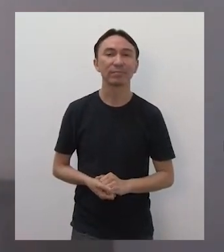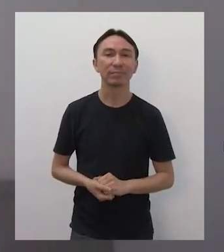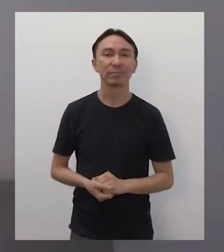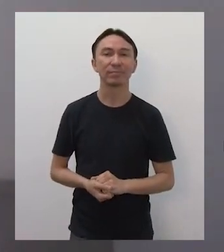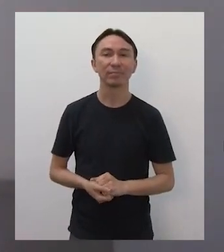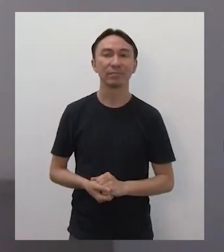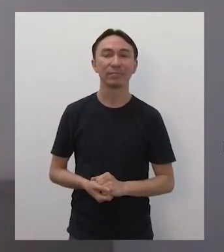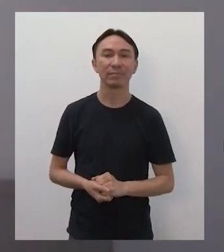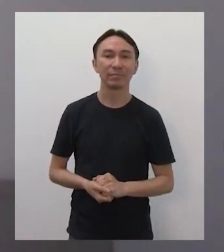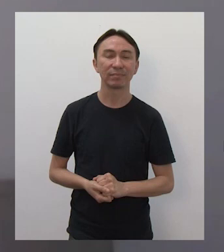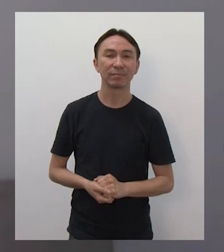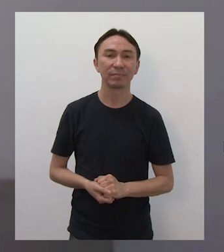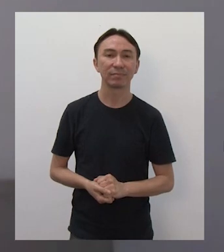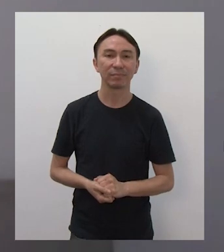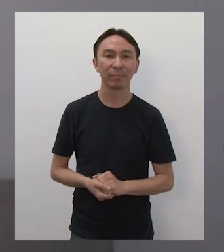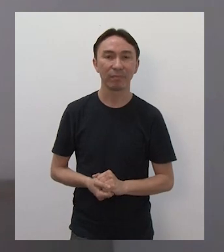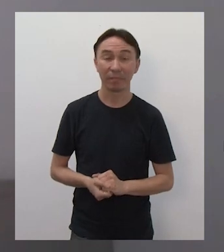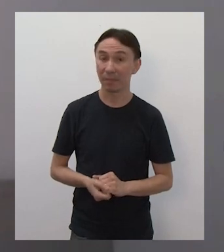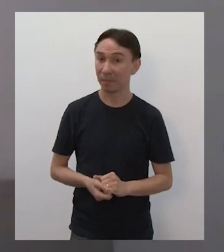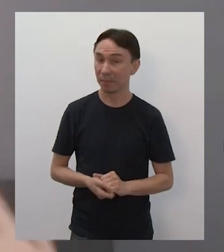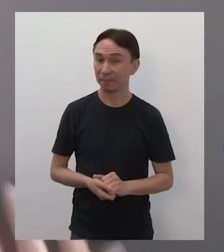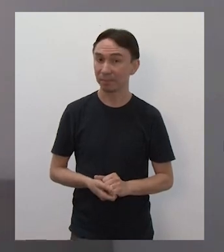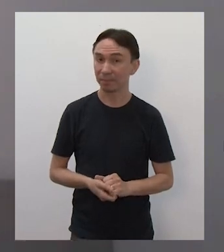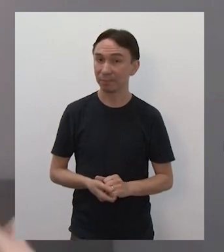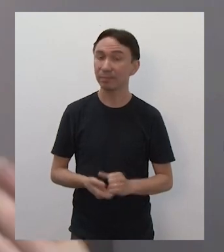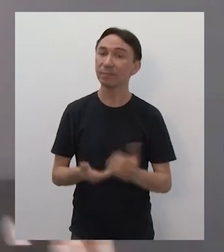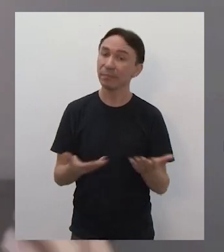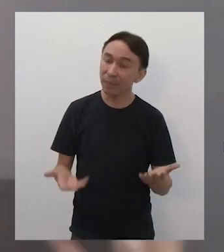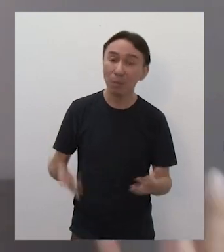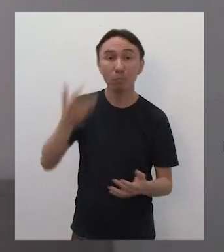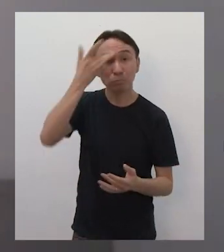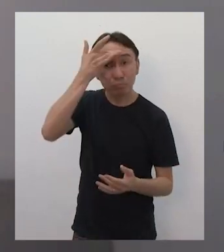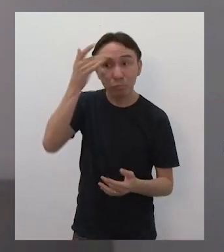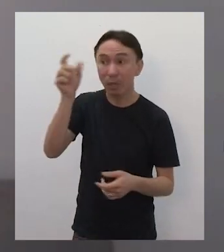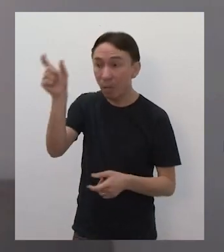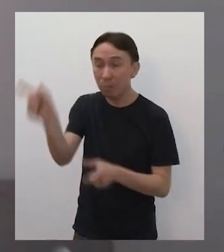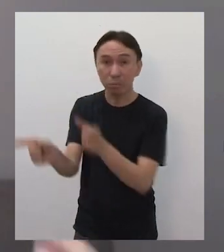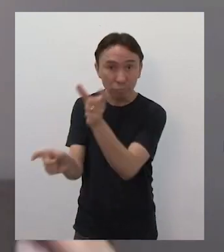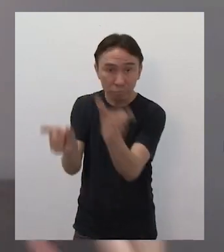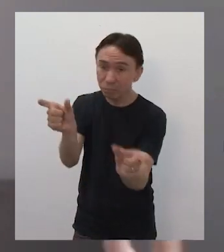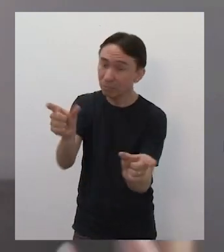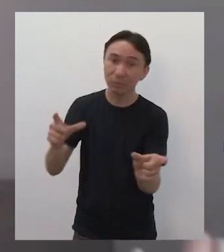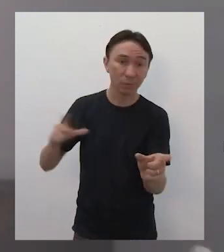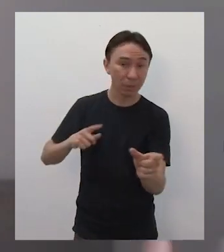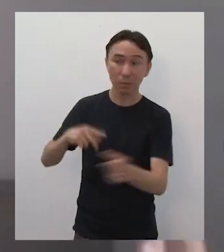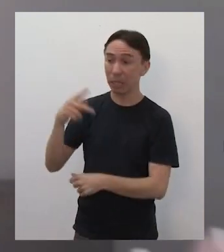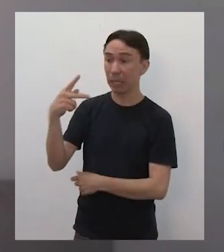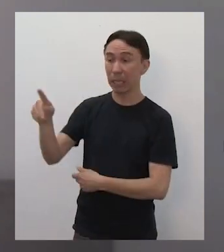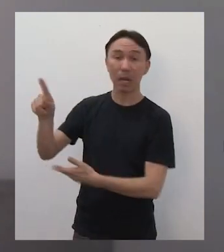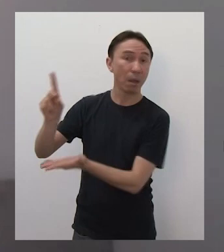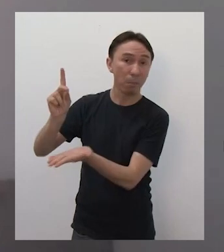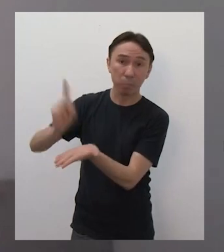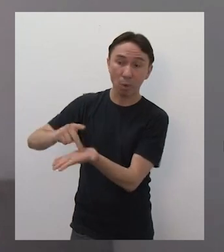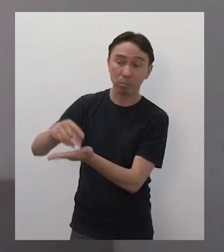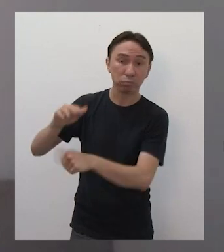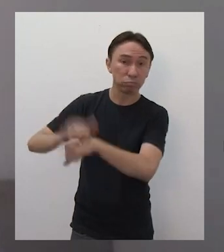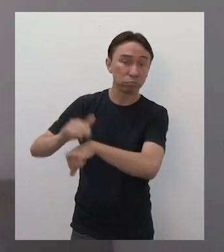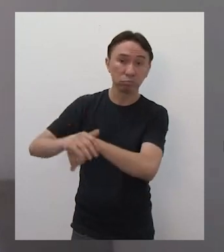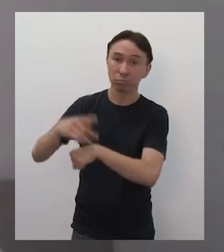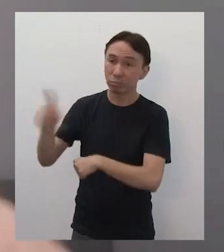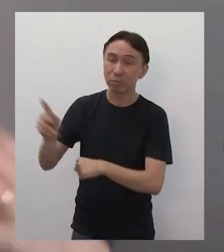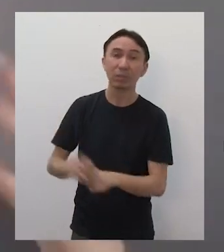saber dessa importância de que cada um tem a sua verdade, de que é possível eu discutir com